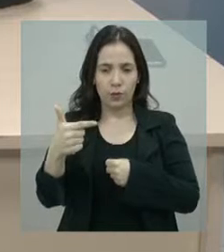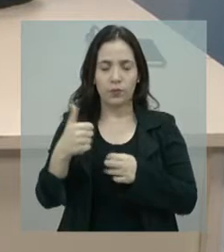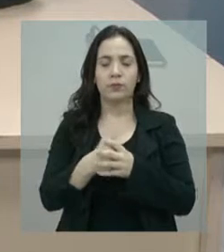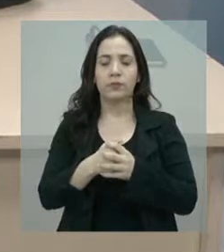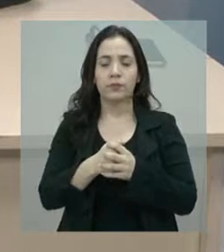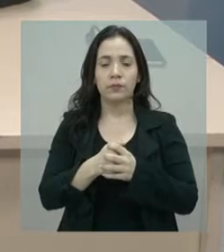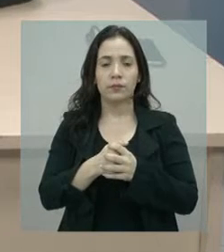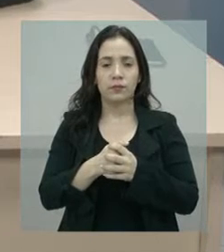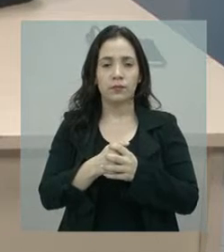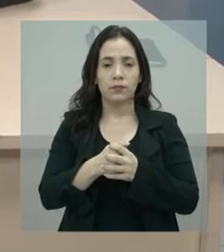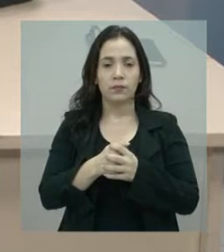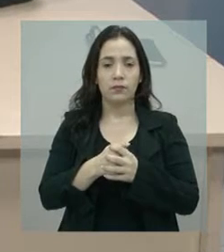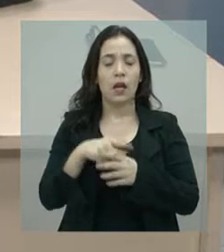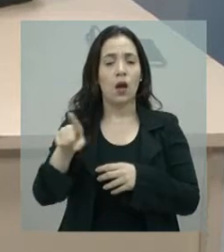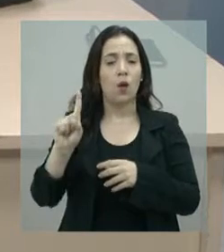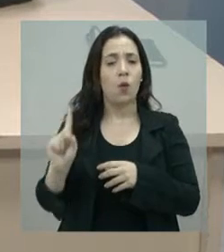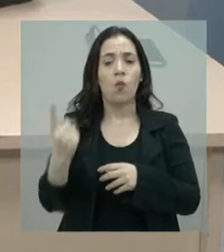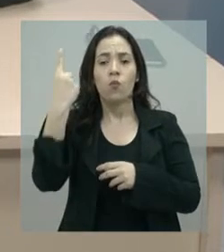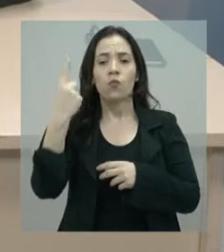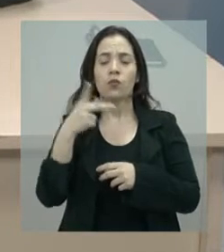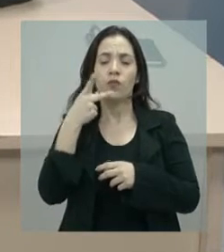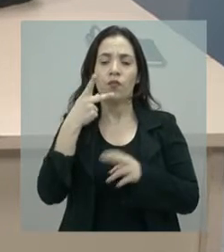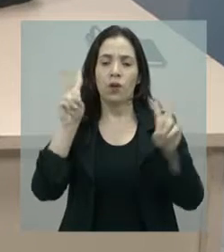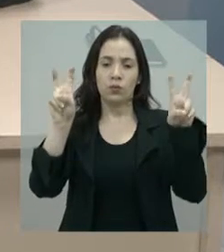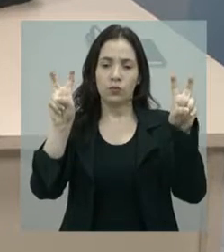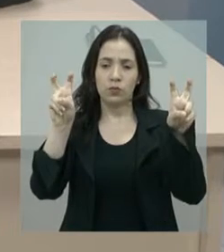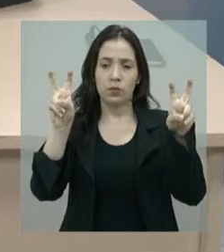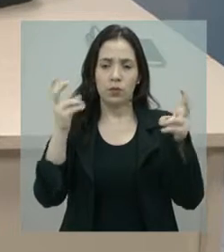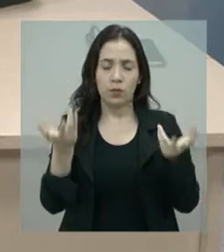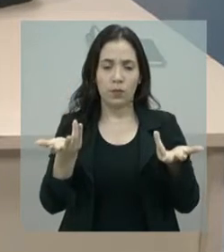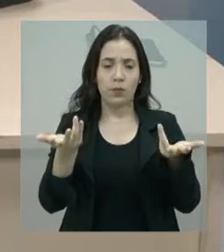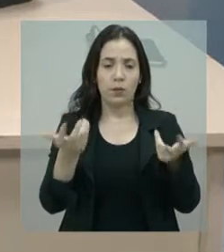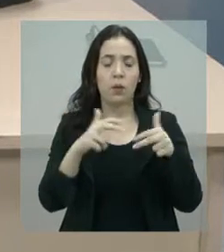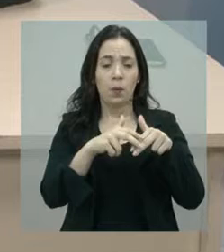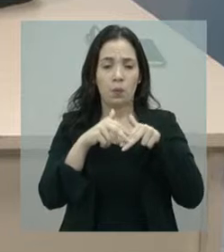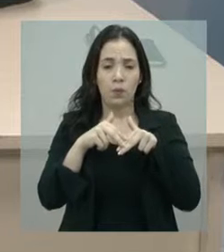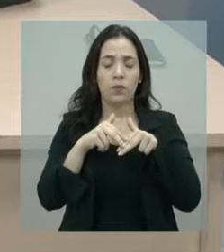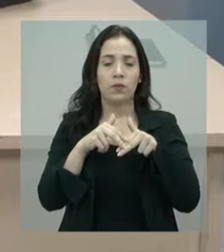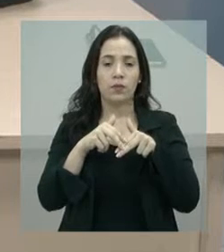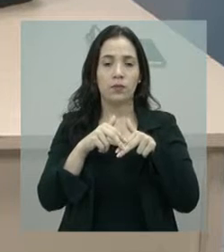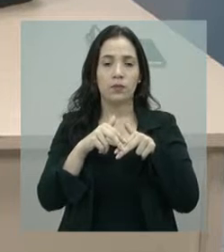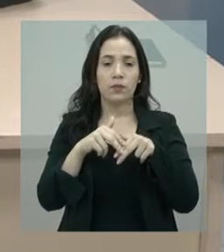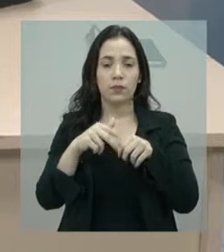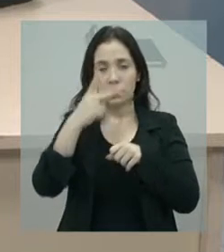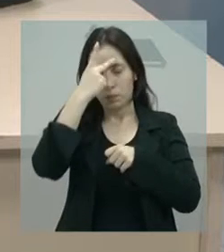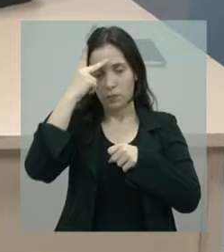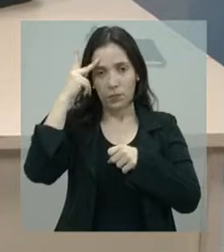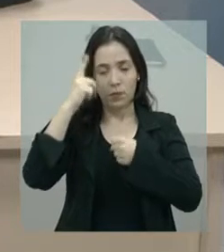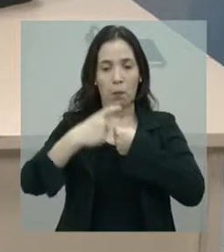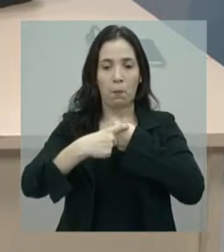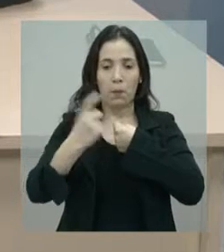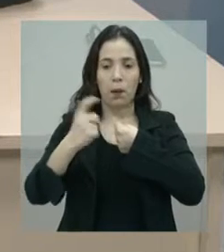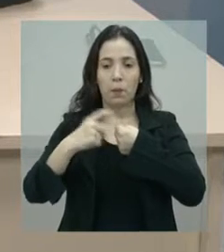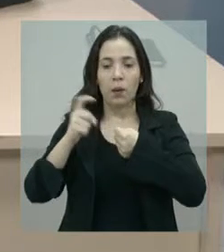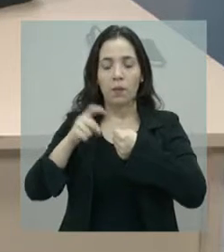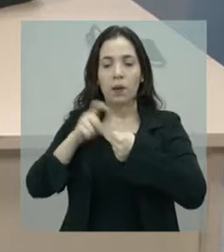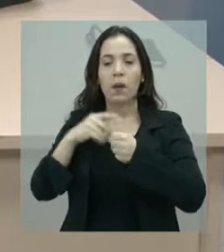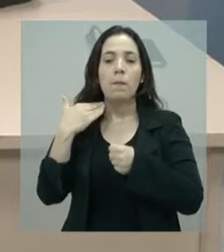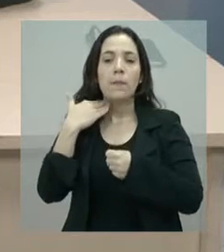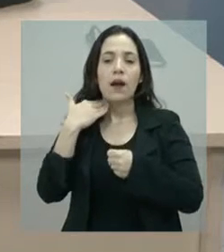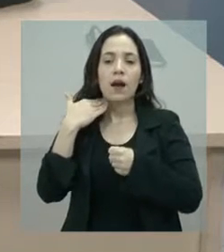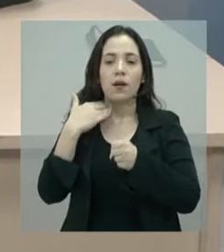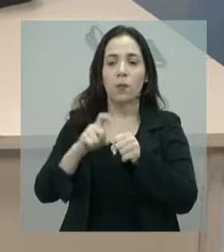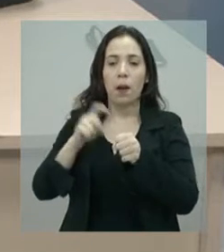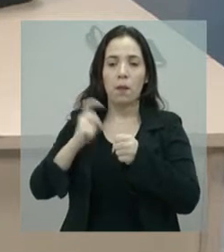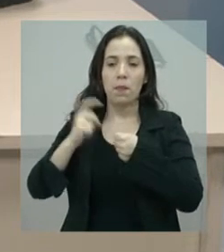Na campanha passada, foi o único que tocou nesse assunto. E talvez por isso ele perdeu o apoio de boa parte do sistema financeiro nacional, de todo o